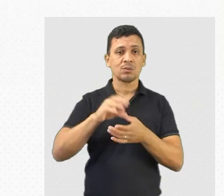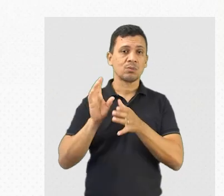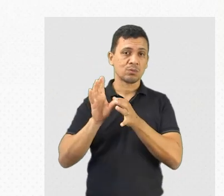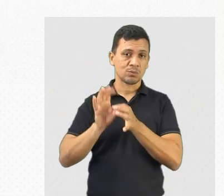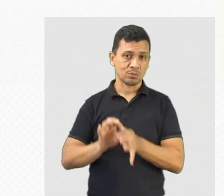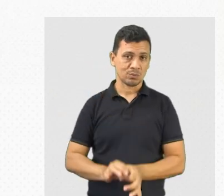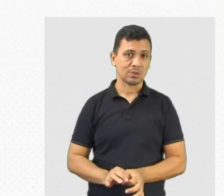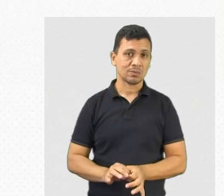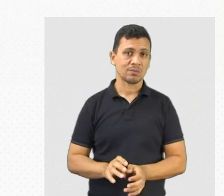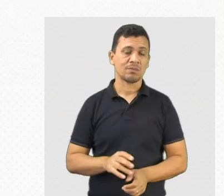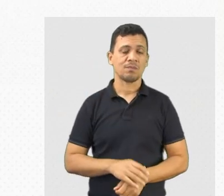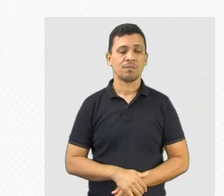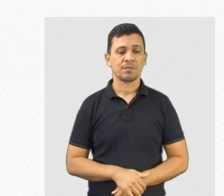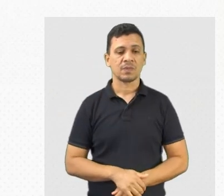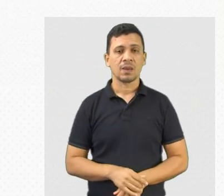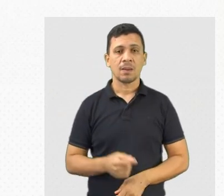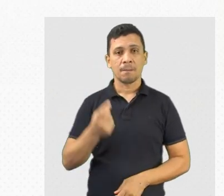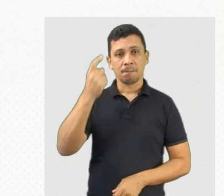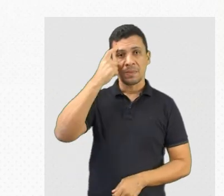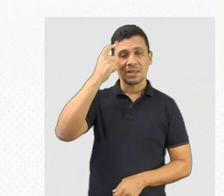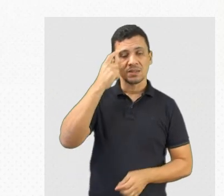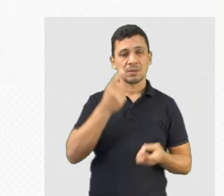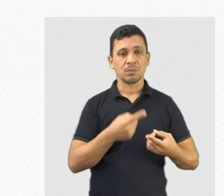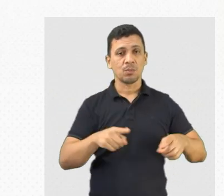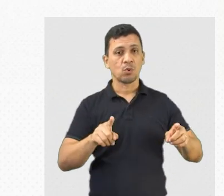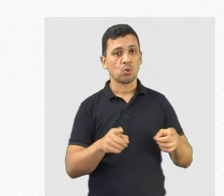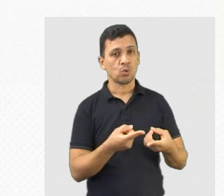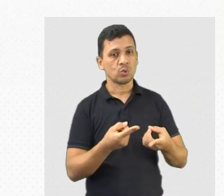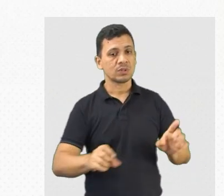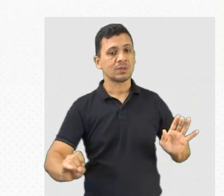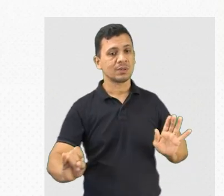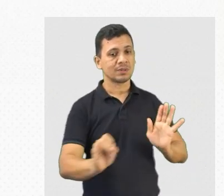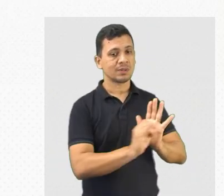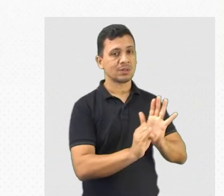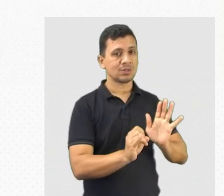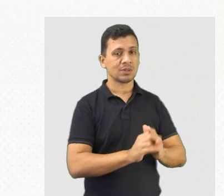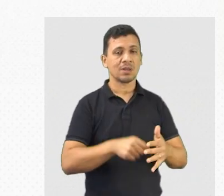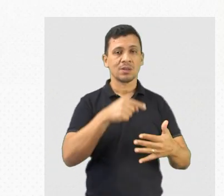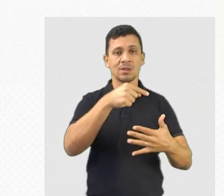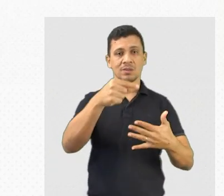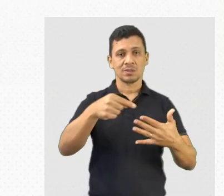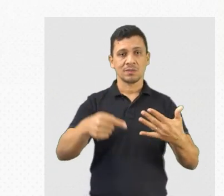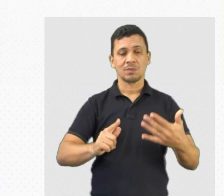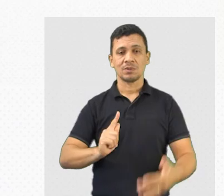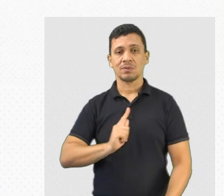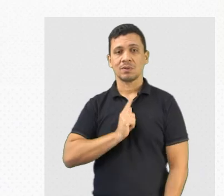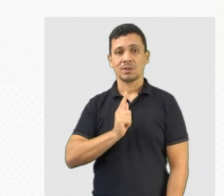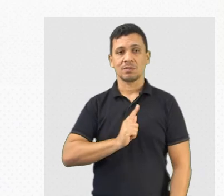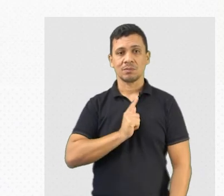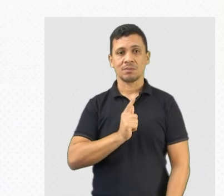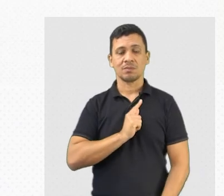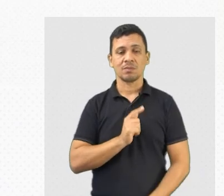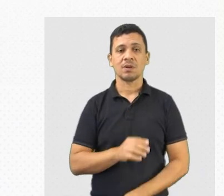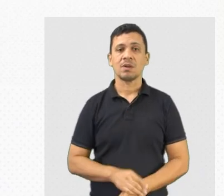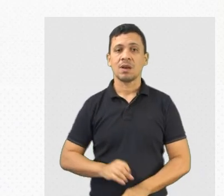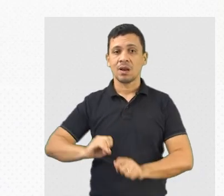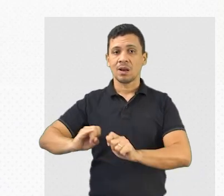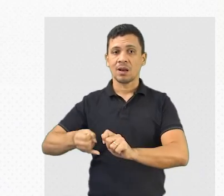aqui. Pensamos em música, em identidade e elementos gramaticais, como presente simples e